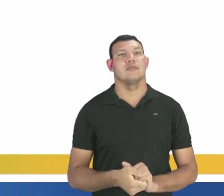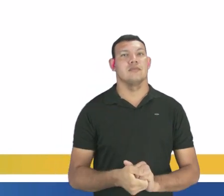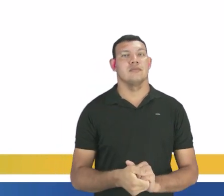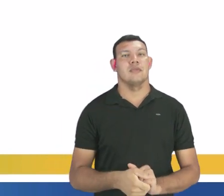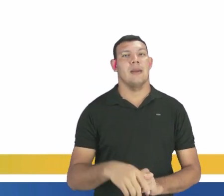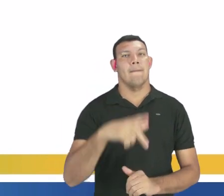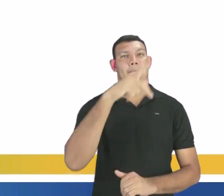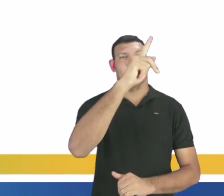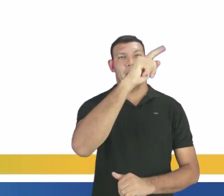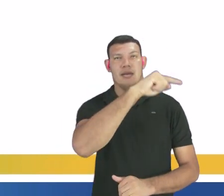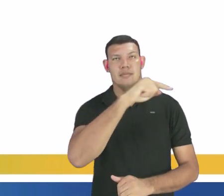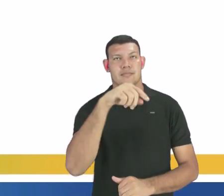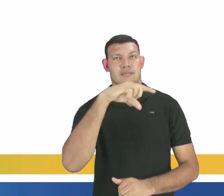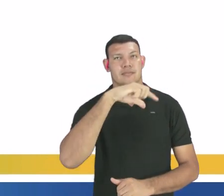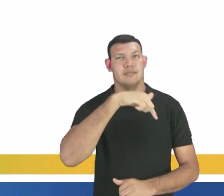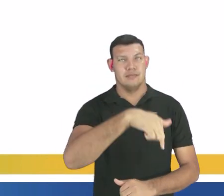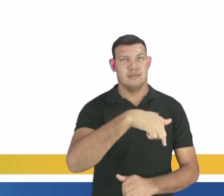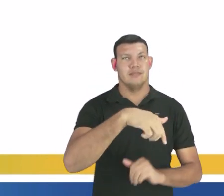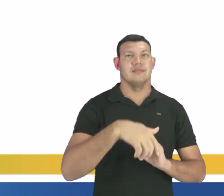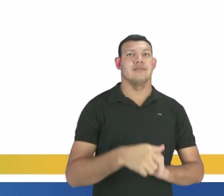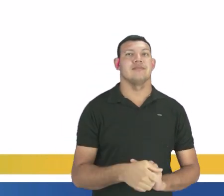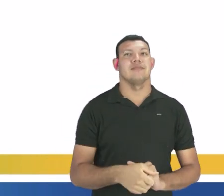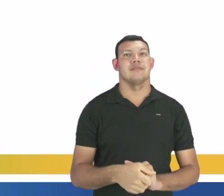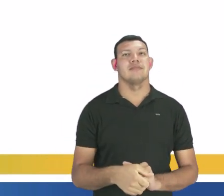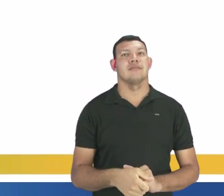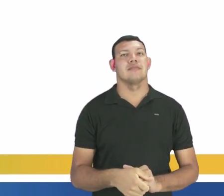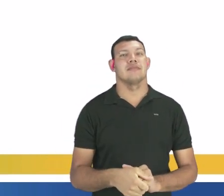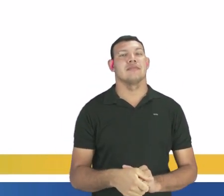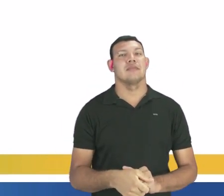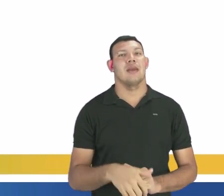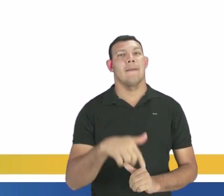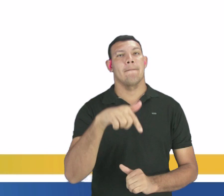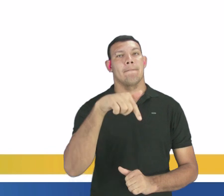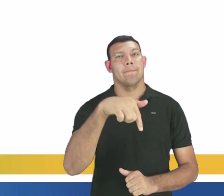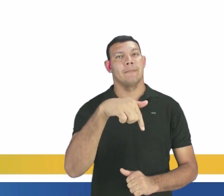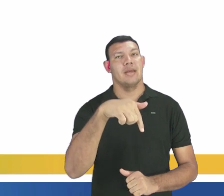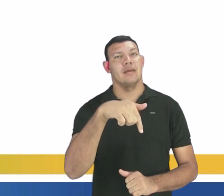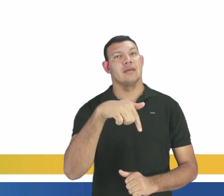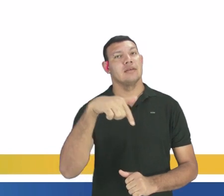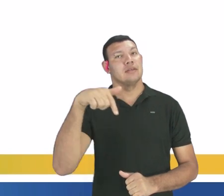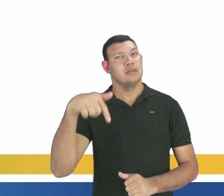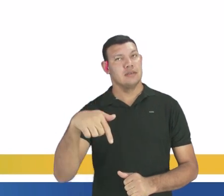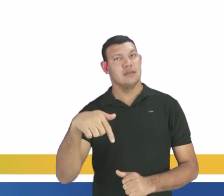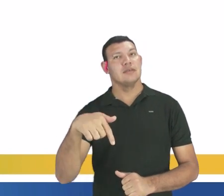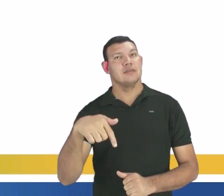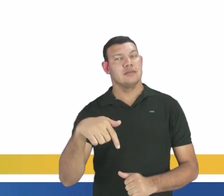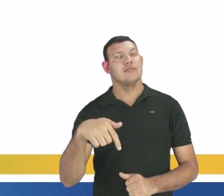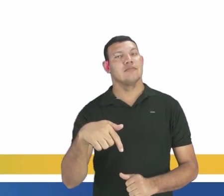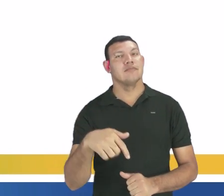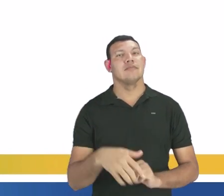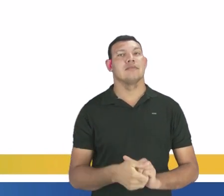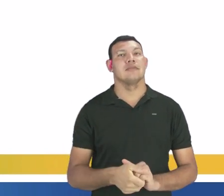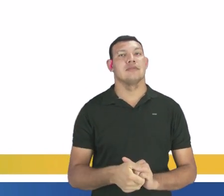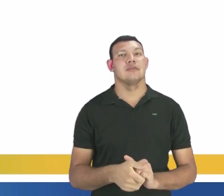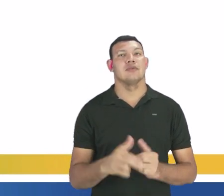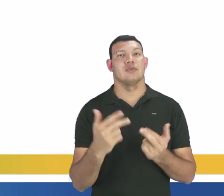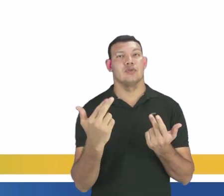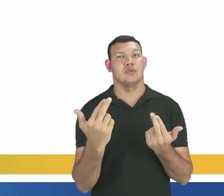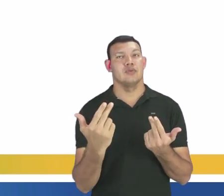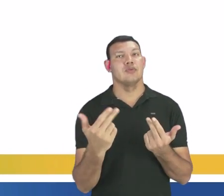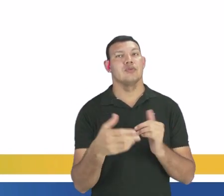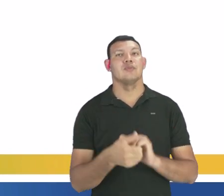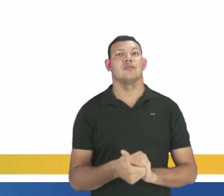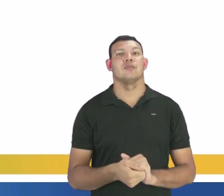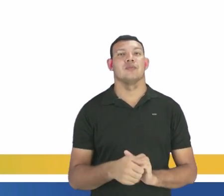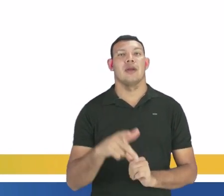e o Q é divisor de AN. E aí nós temos um exemplo, né, em seguida, de 2x elevado à quarta